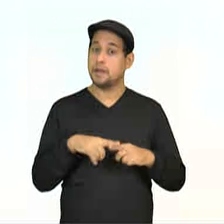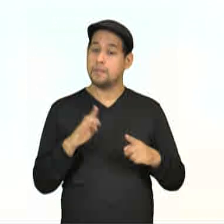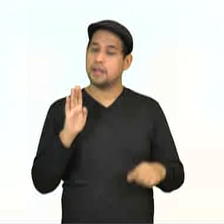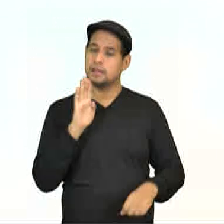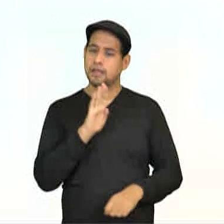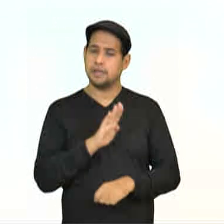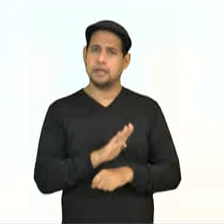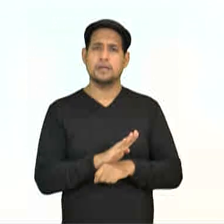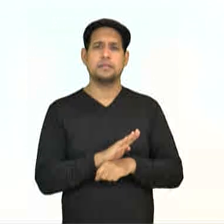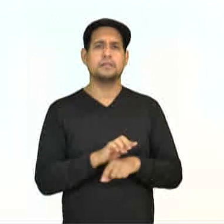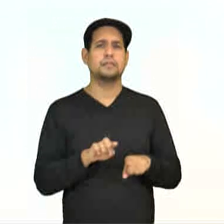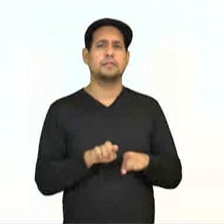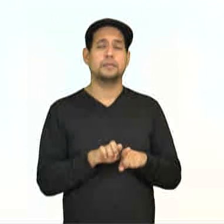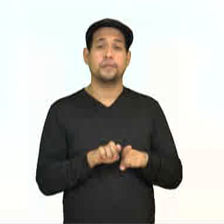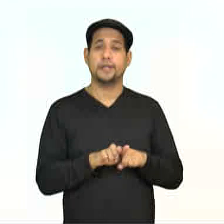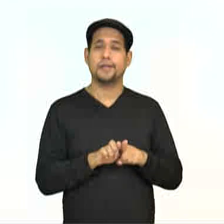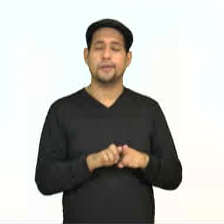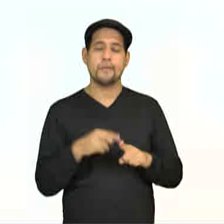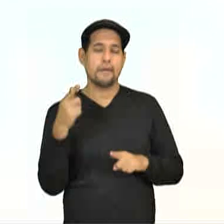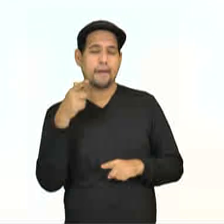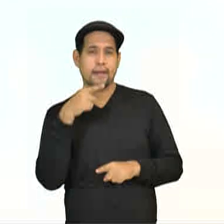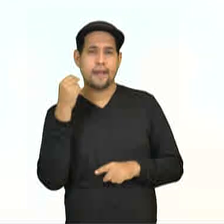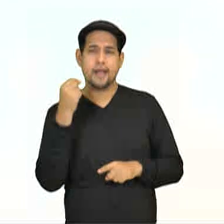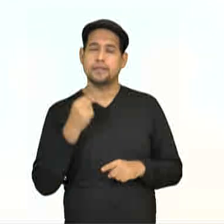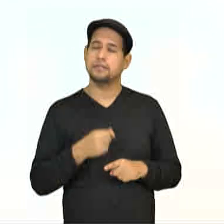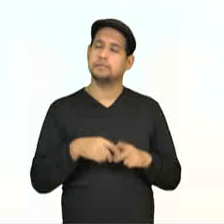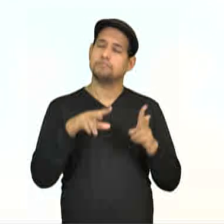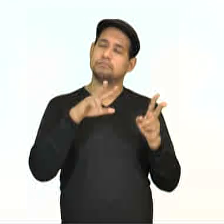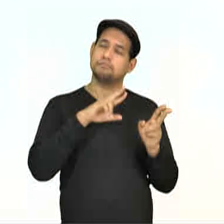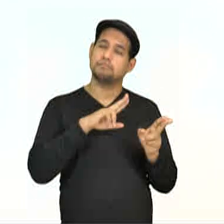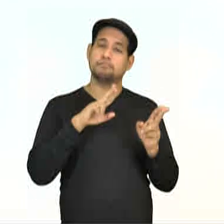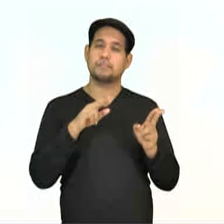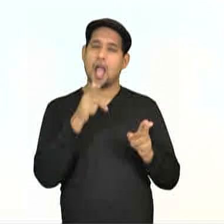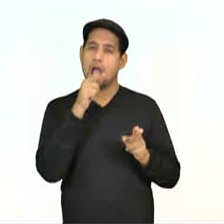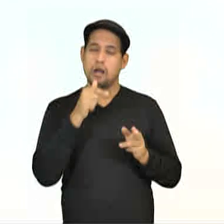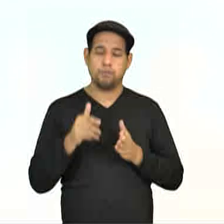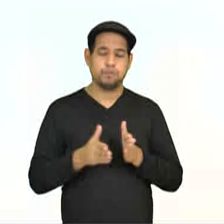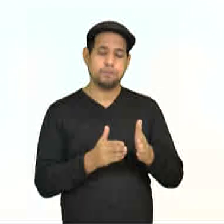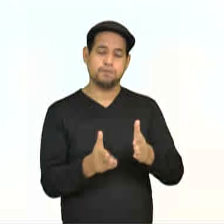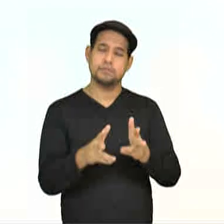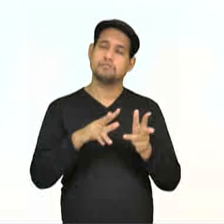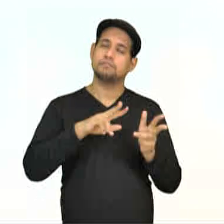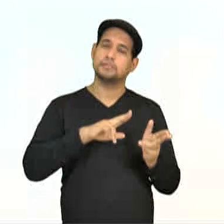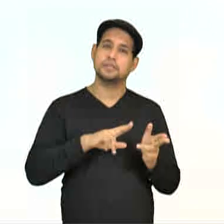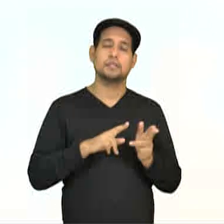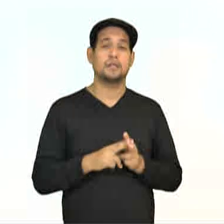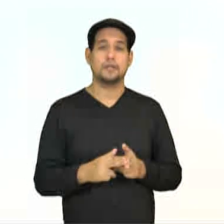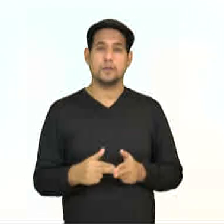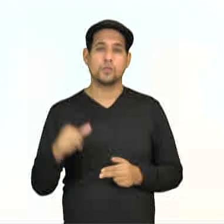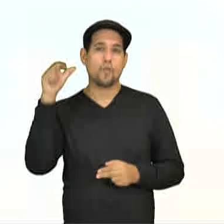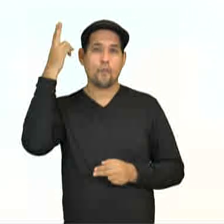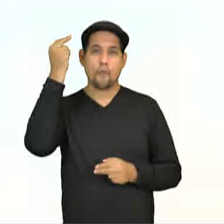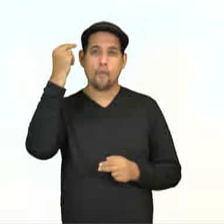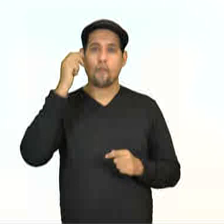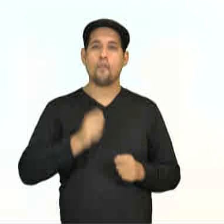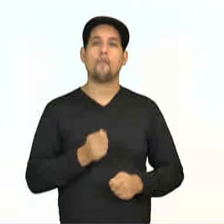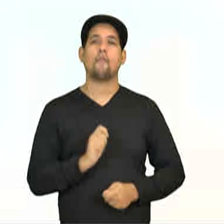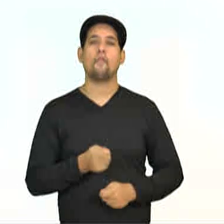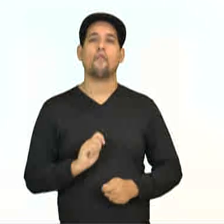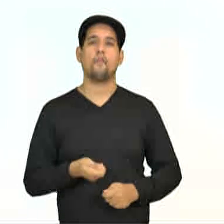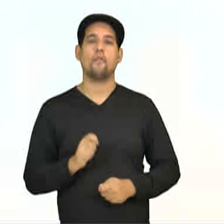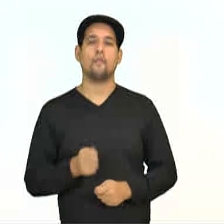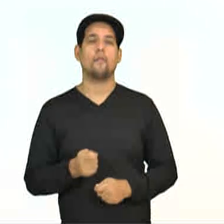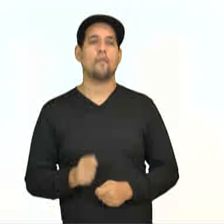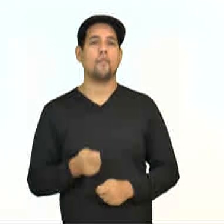tarde, enquanto o rapaz e o seu gato descansavam à beira-rio, a carruagem do rei aproxima-se. O